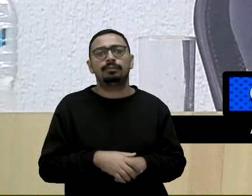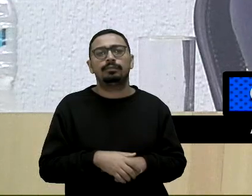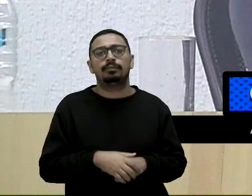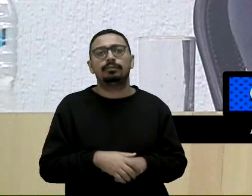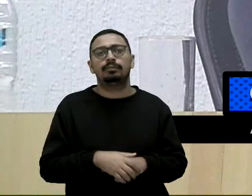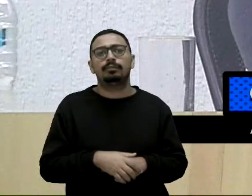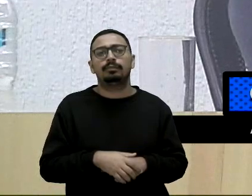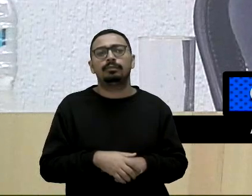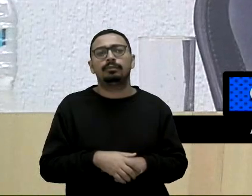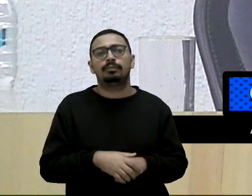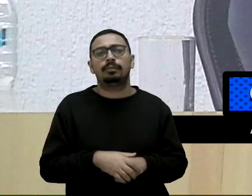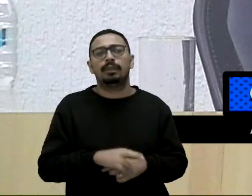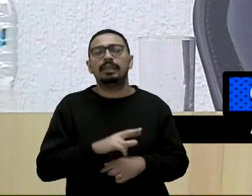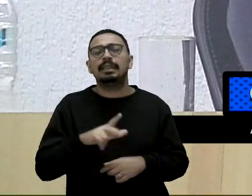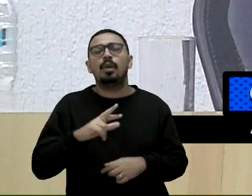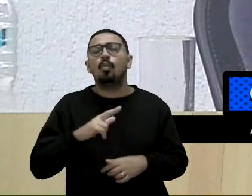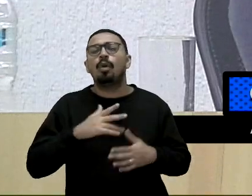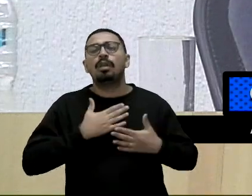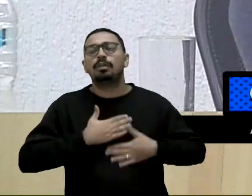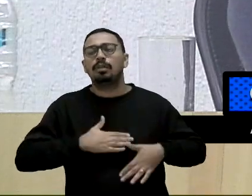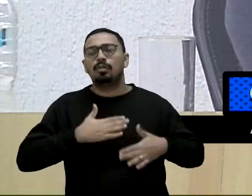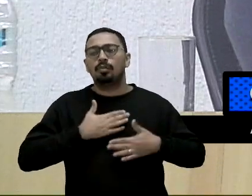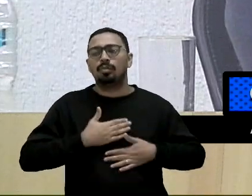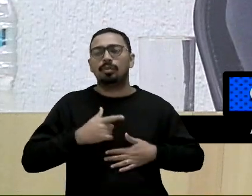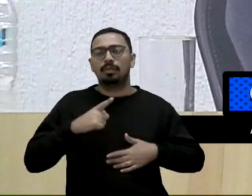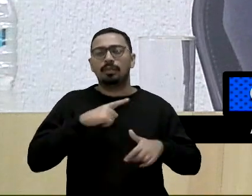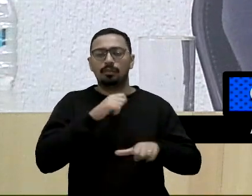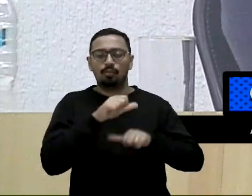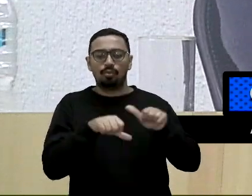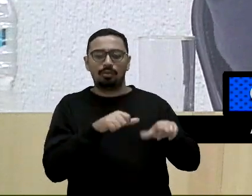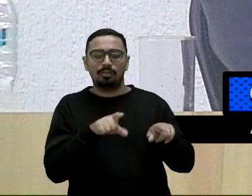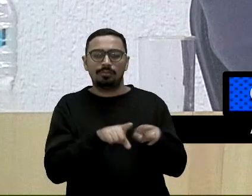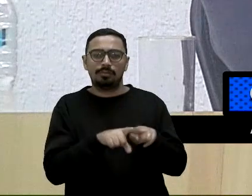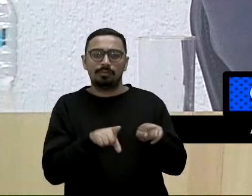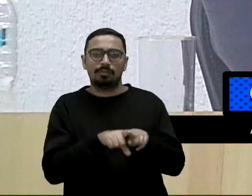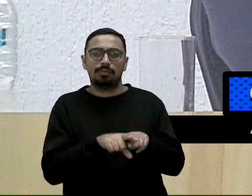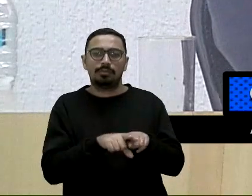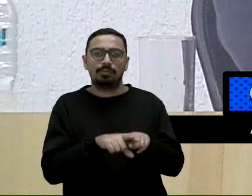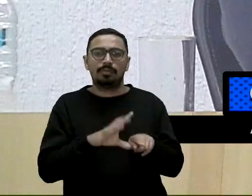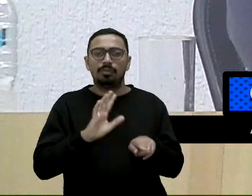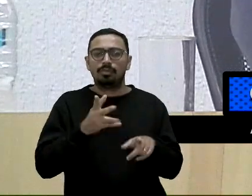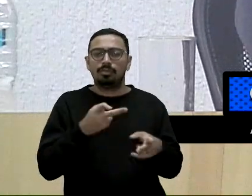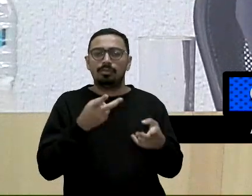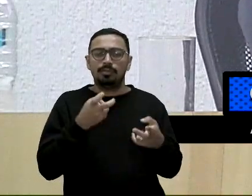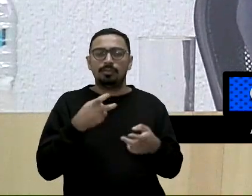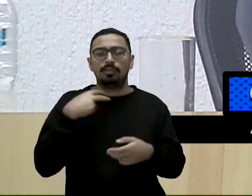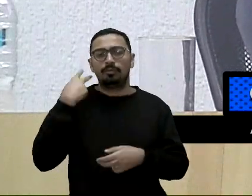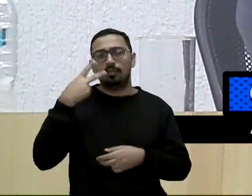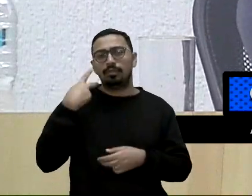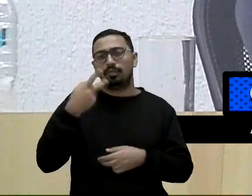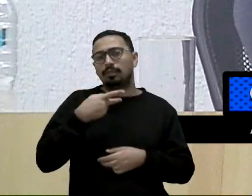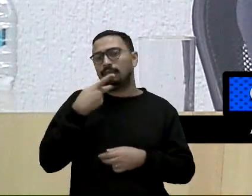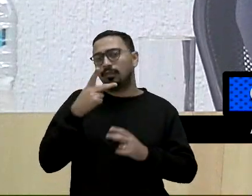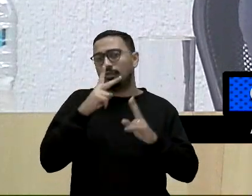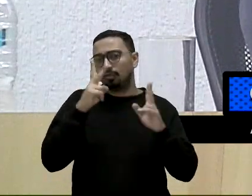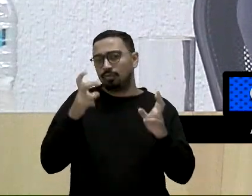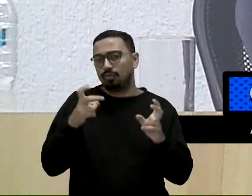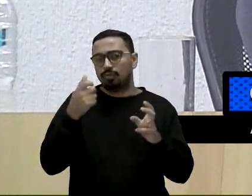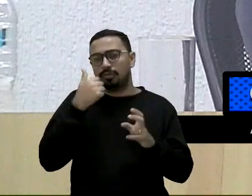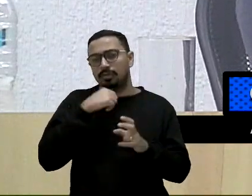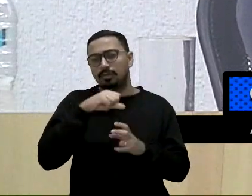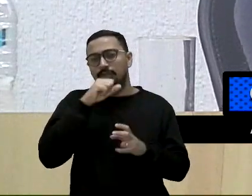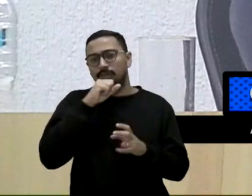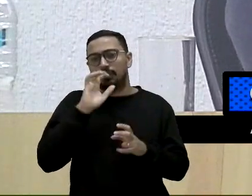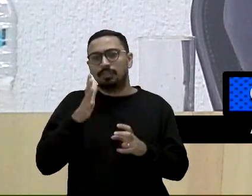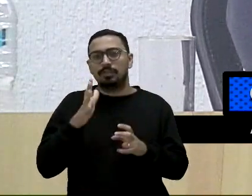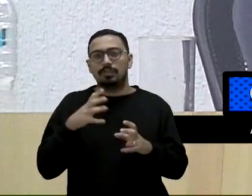assim, absolutamente tranquilo. São grandes transformações e grandes demandas, né? Eu ouvi a vereadora falar sobre as mães